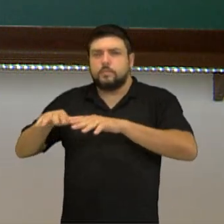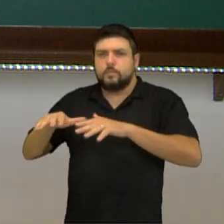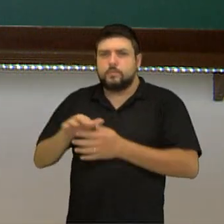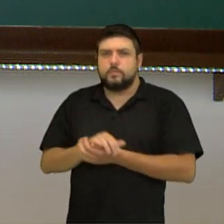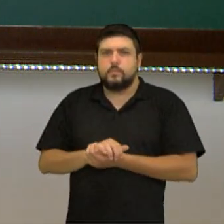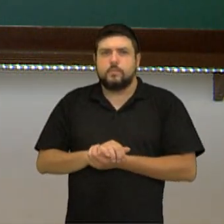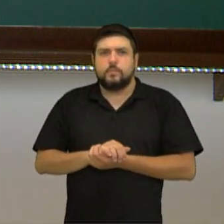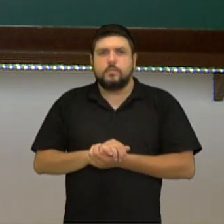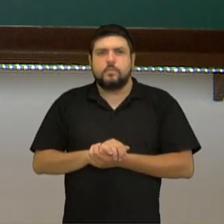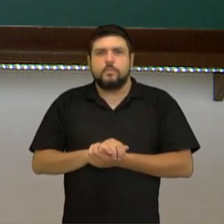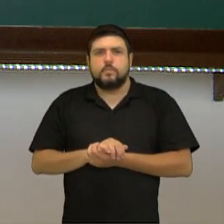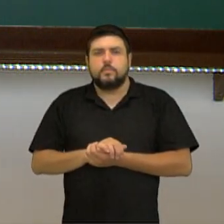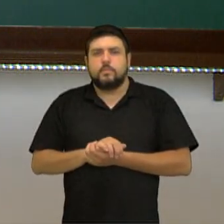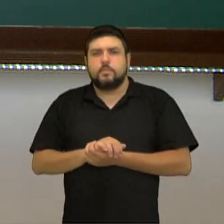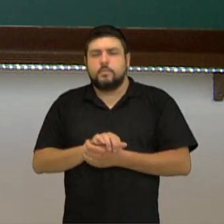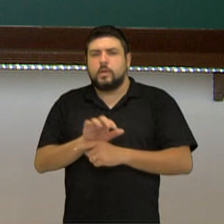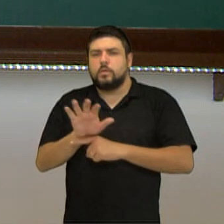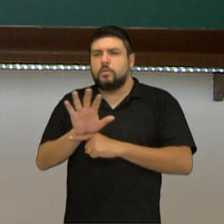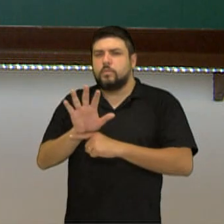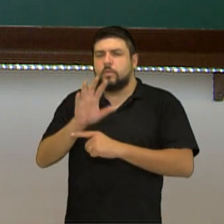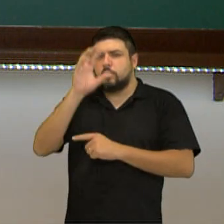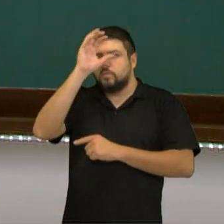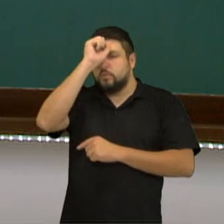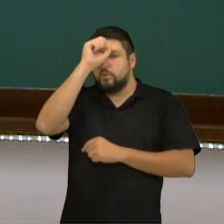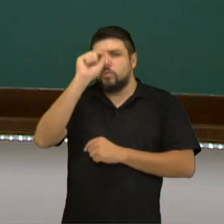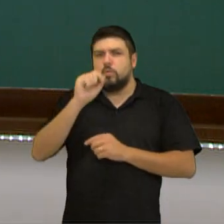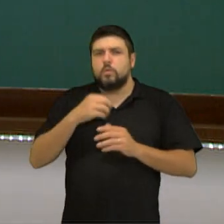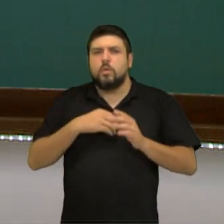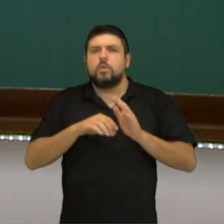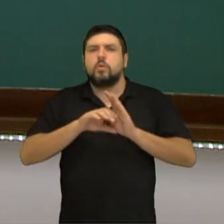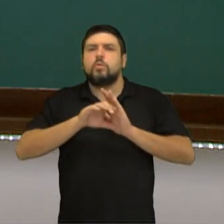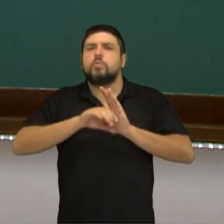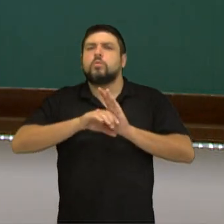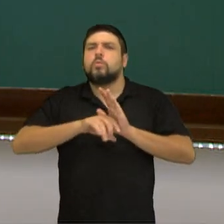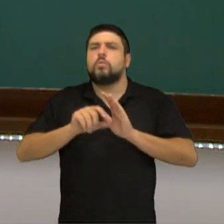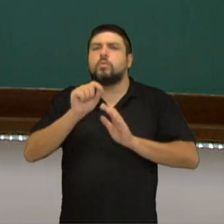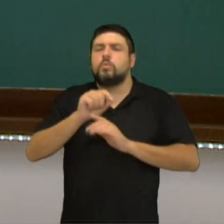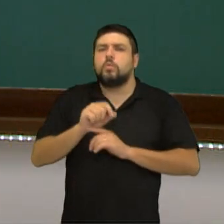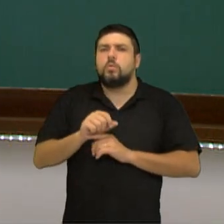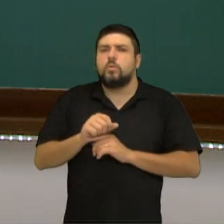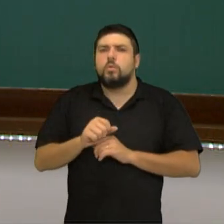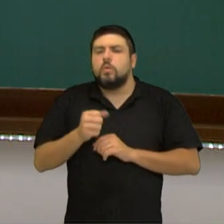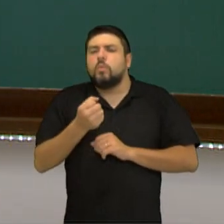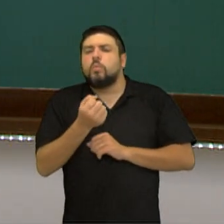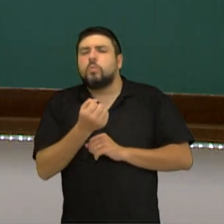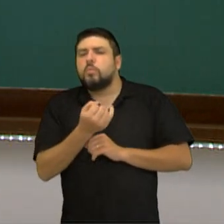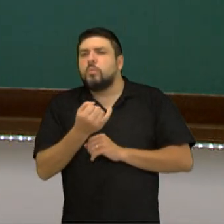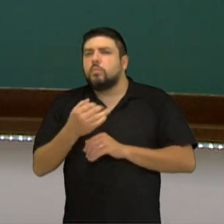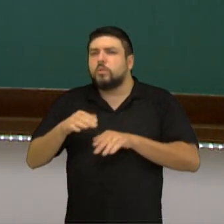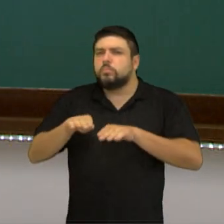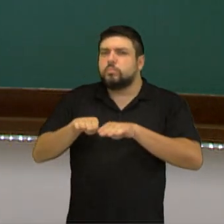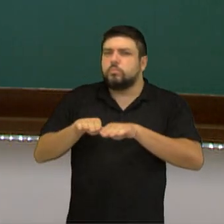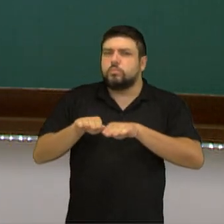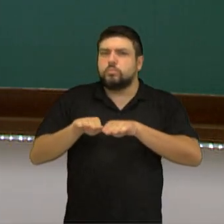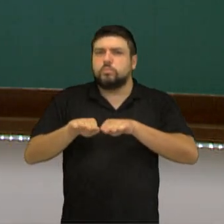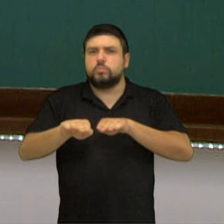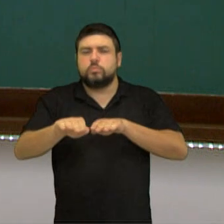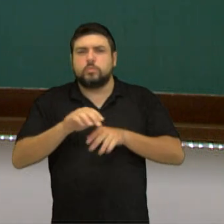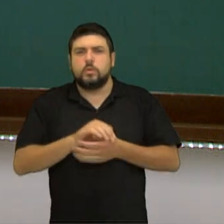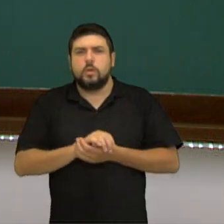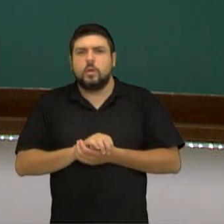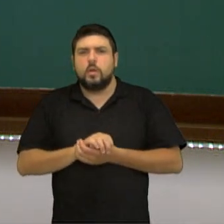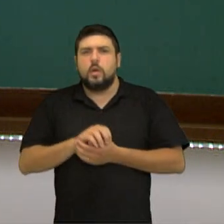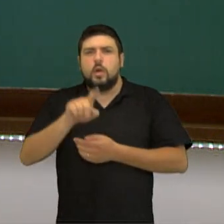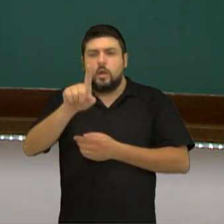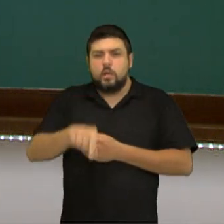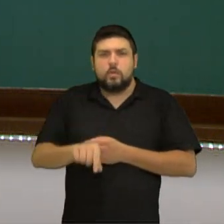Nesse vídeo vamos aprender a compreender o conceito da quantidade de movimento com uma grandeza vetorial com tendência a ser